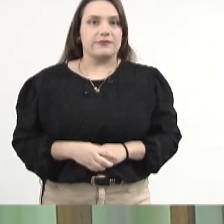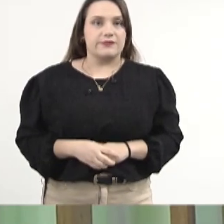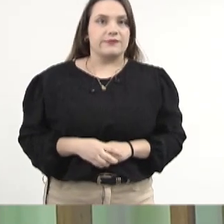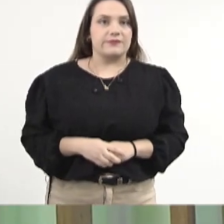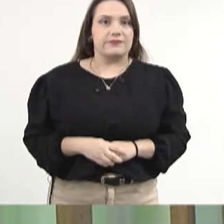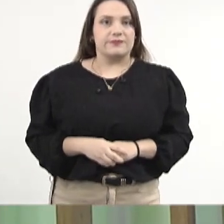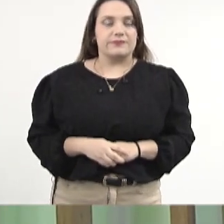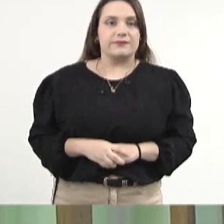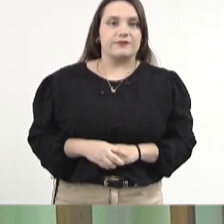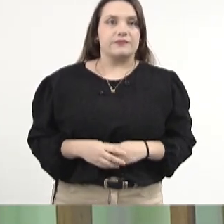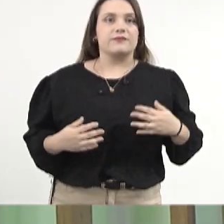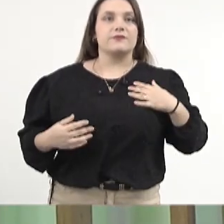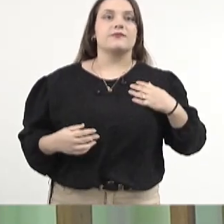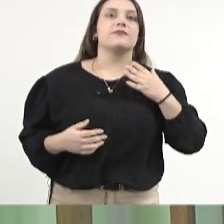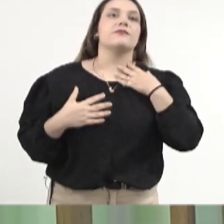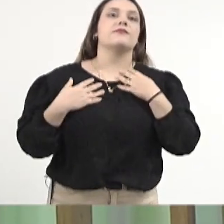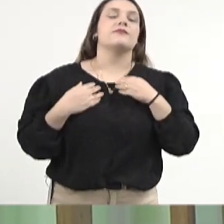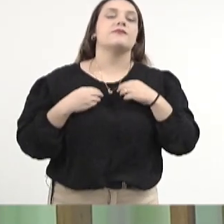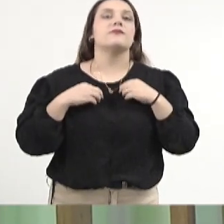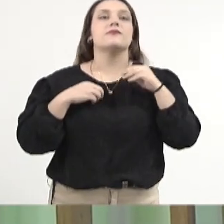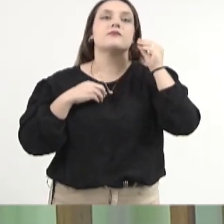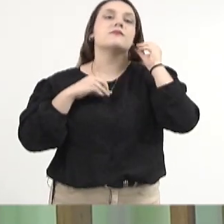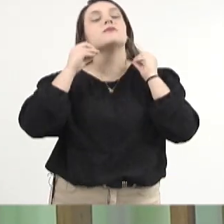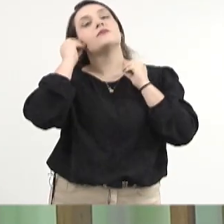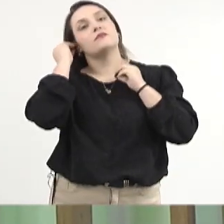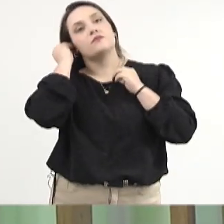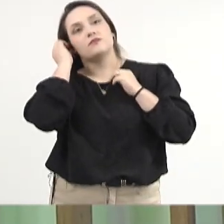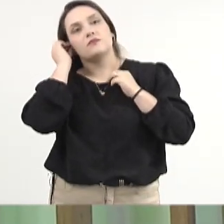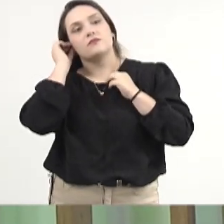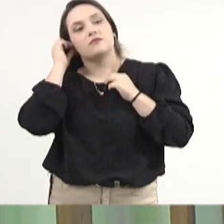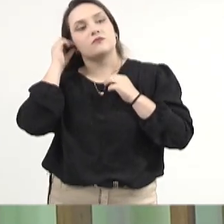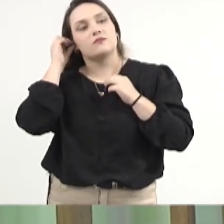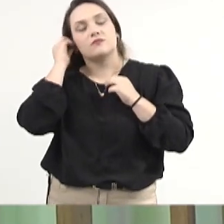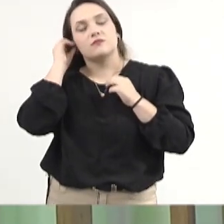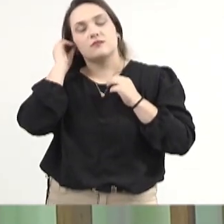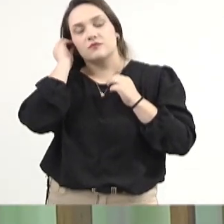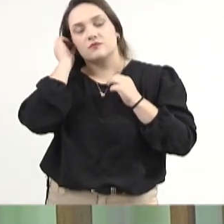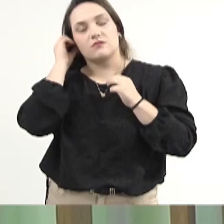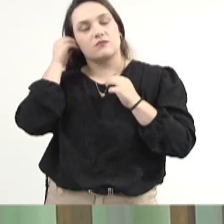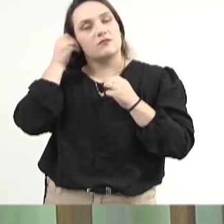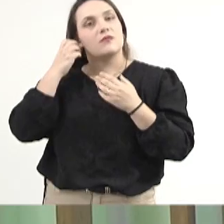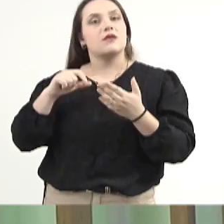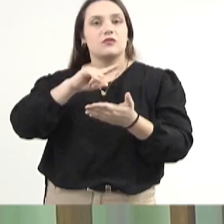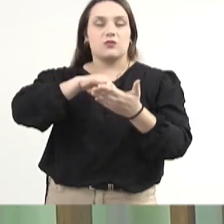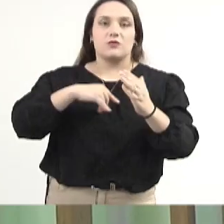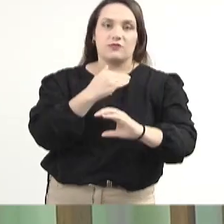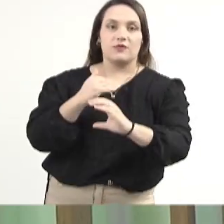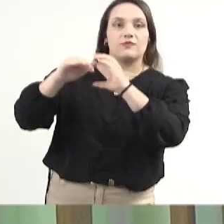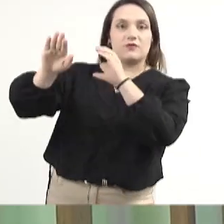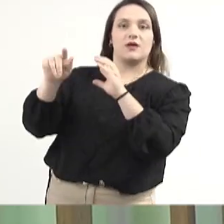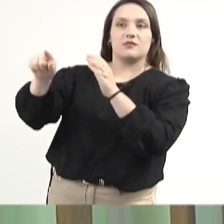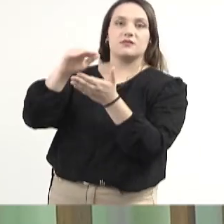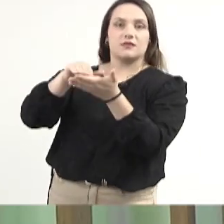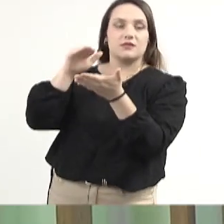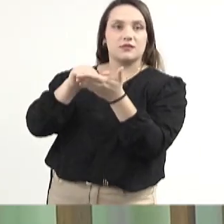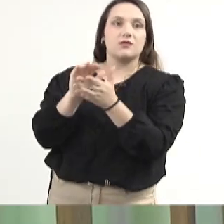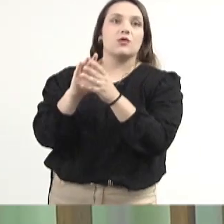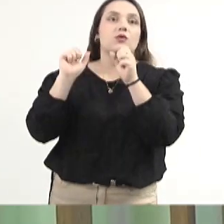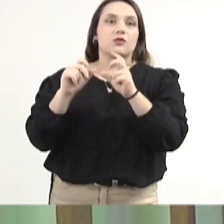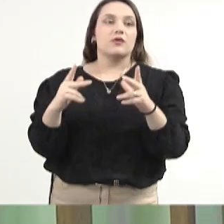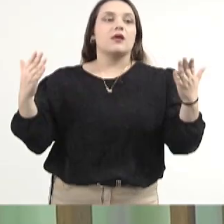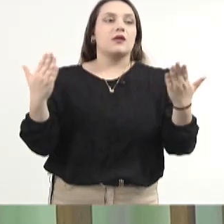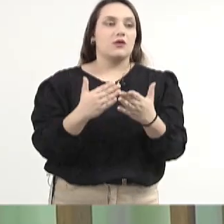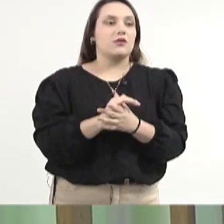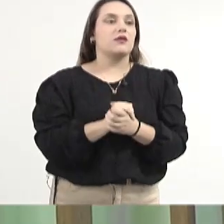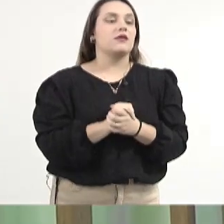Pois é, essa indicação deve ser encaminhada para a ordem do dia de amanhã. Agora sim, vamos conferir então a fala do